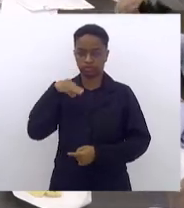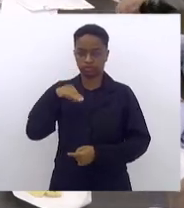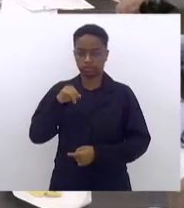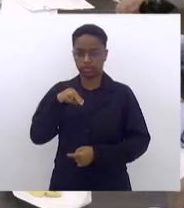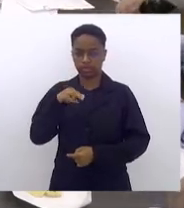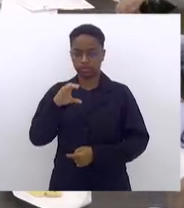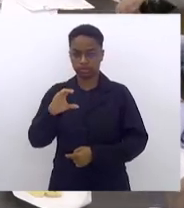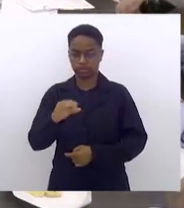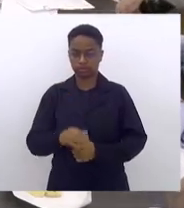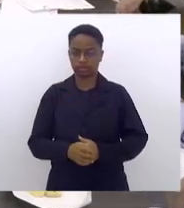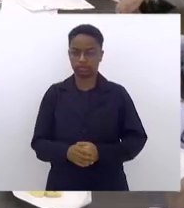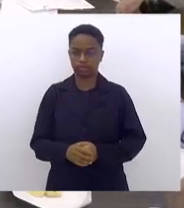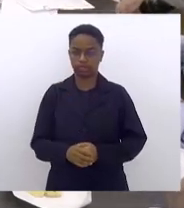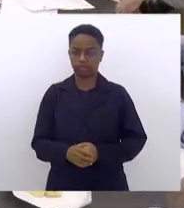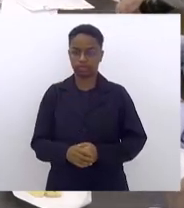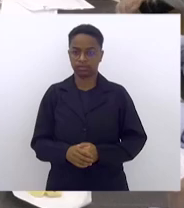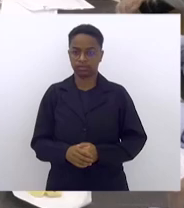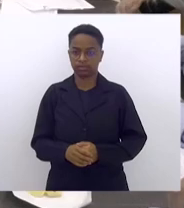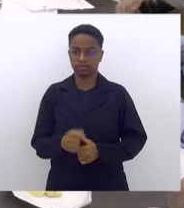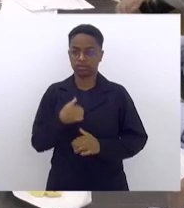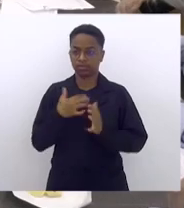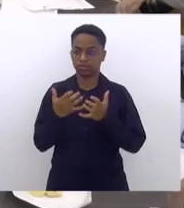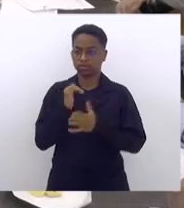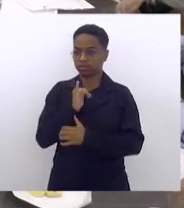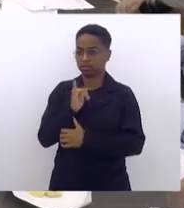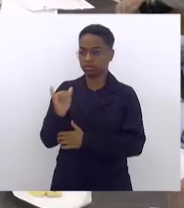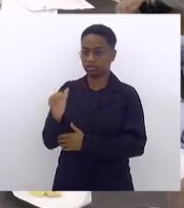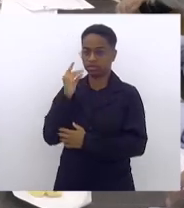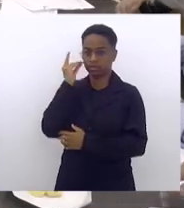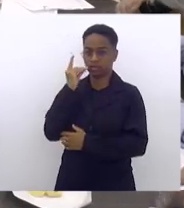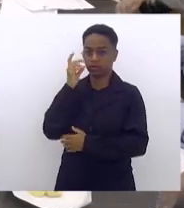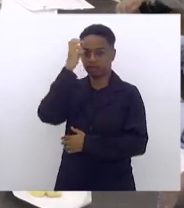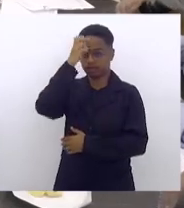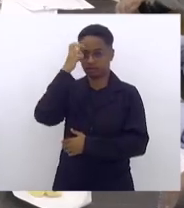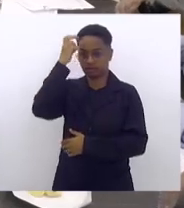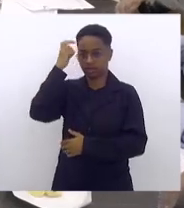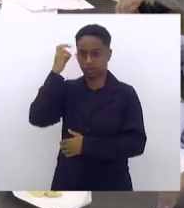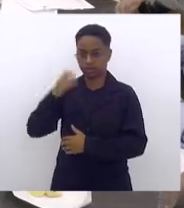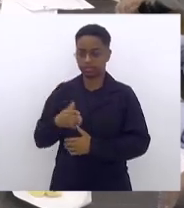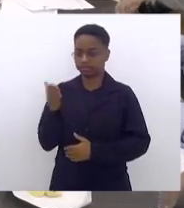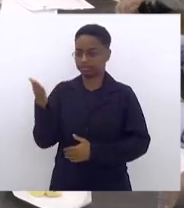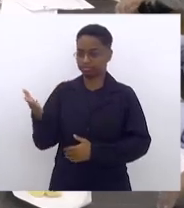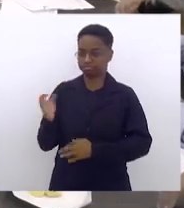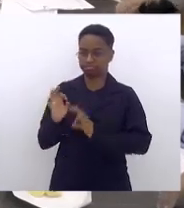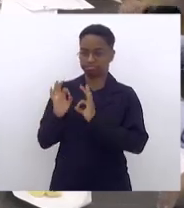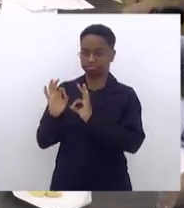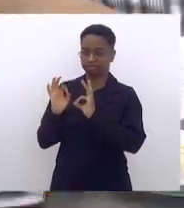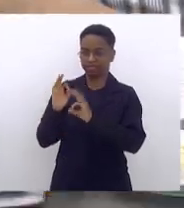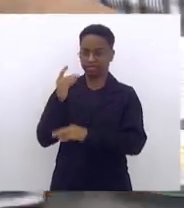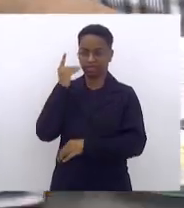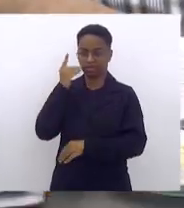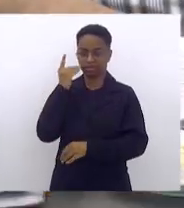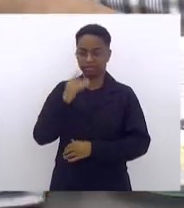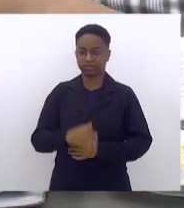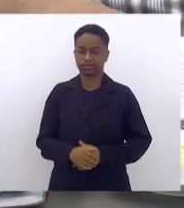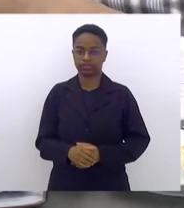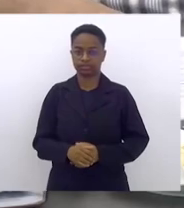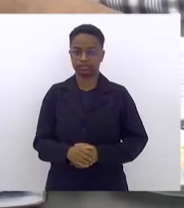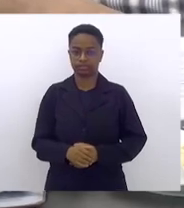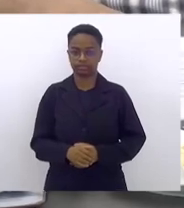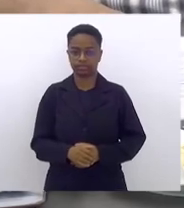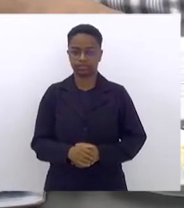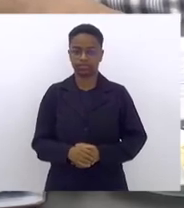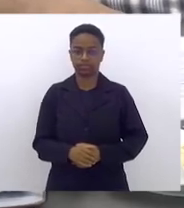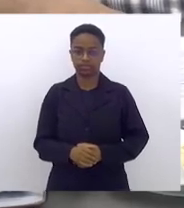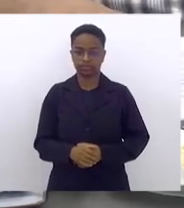Mink. Eu queria me dirigir especialmente à deputada Verônica Lima, a intrépida deputada. É